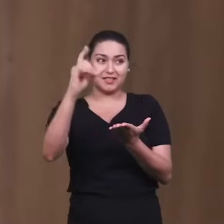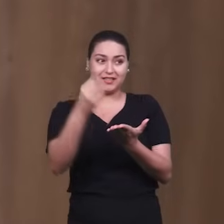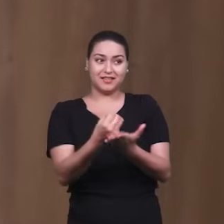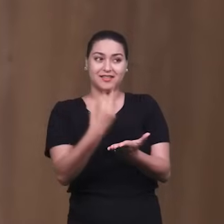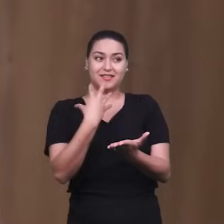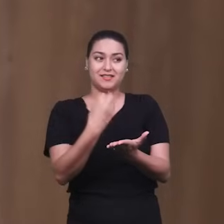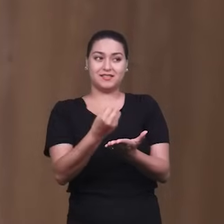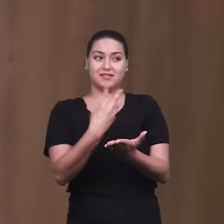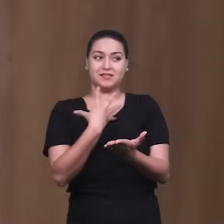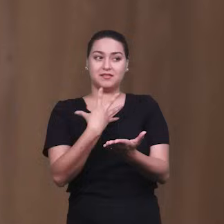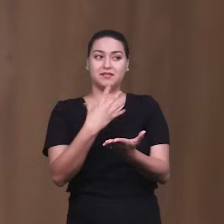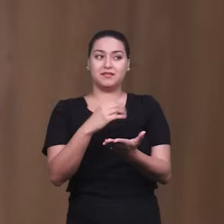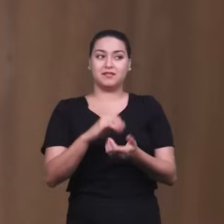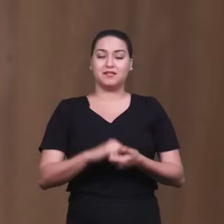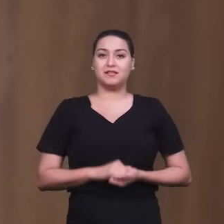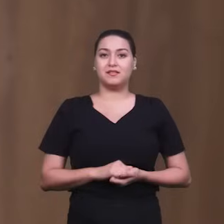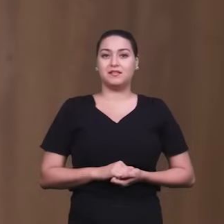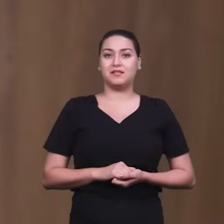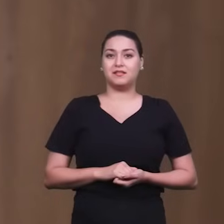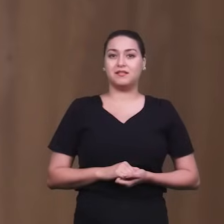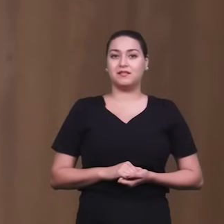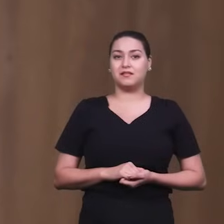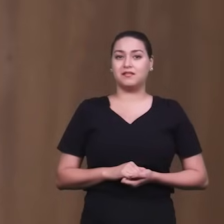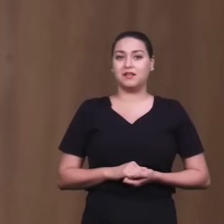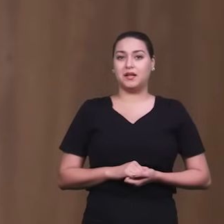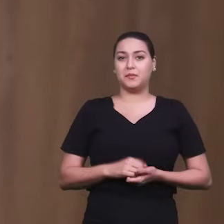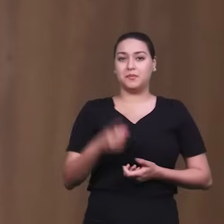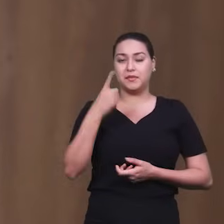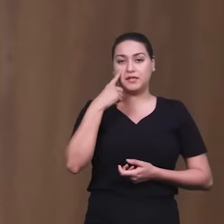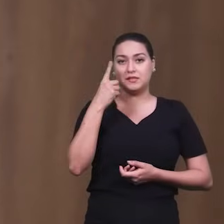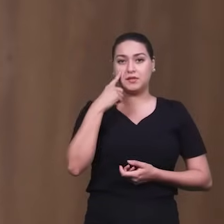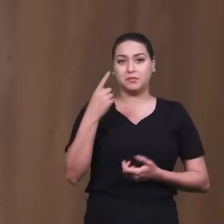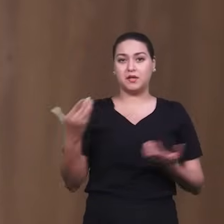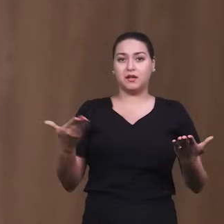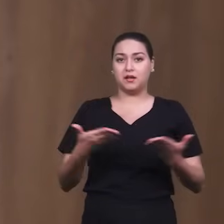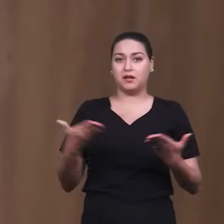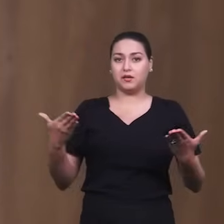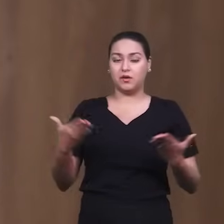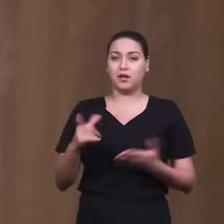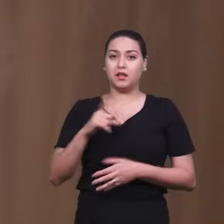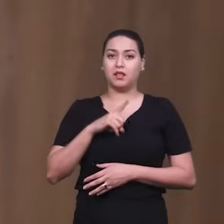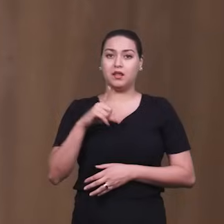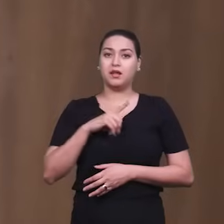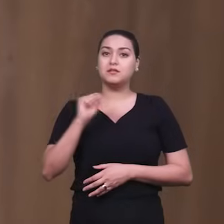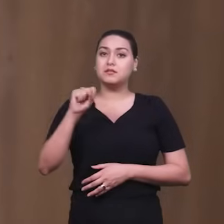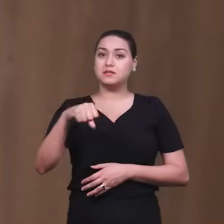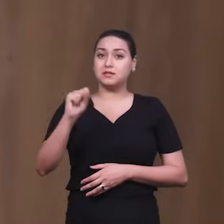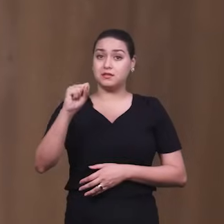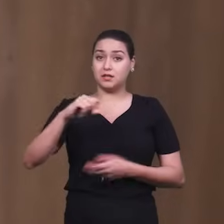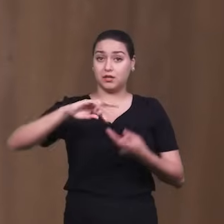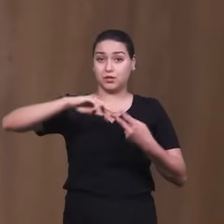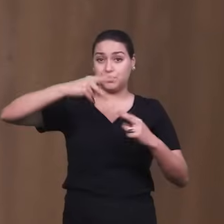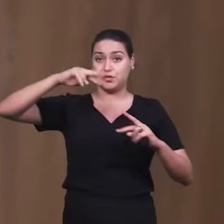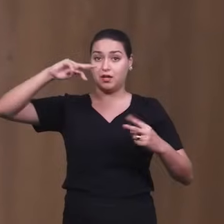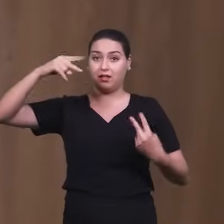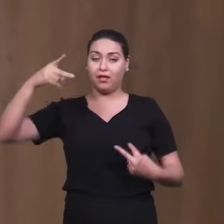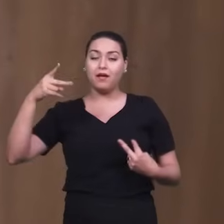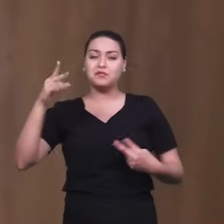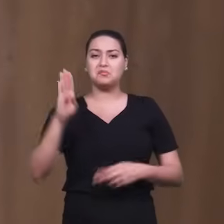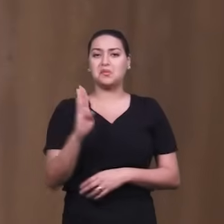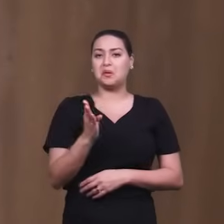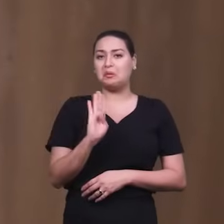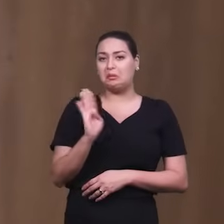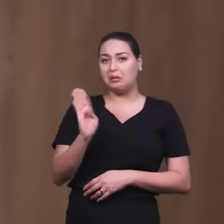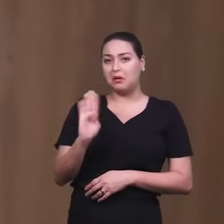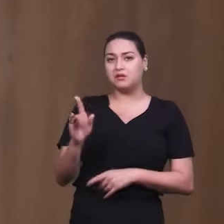Deus vai nos falar a respeito desta genética. Porque veremos aqui neste episódio que existe sim uma genética